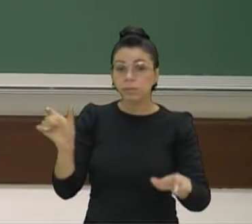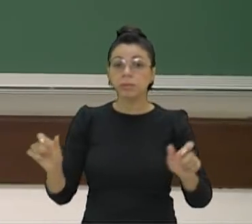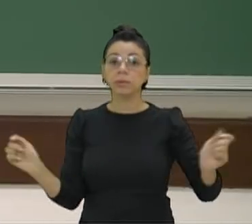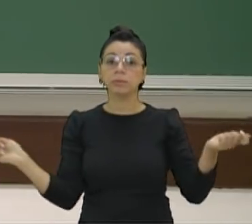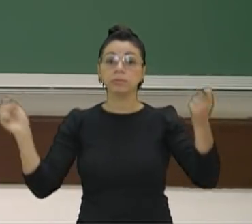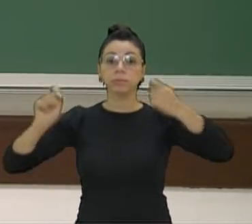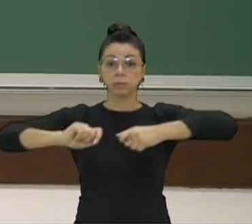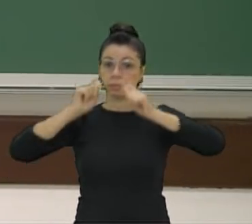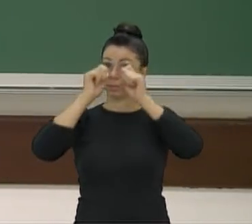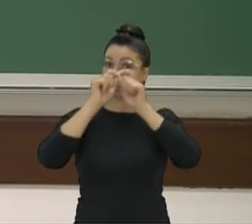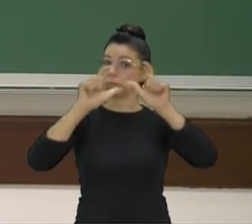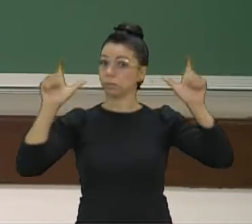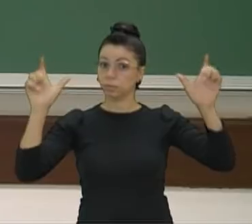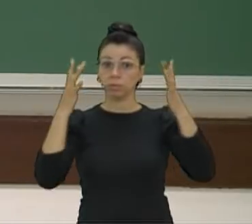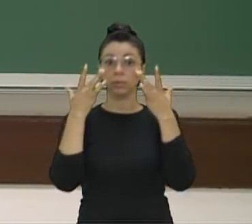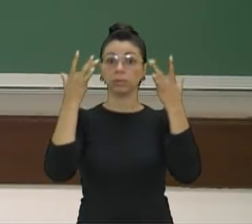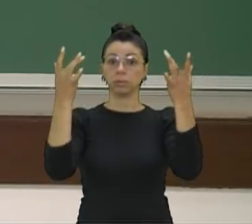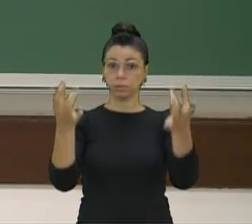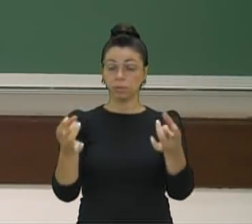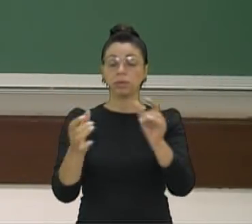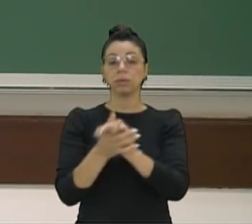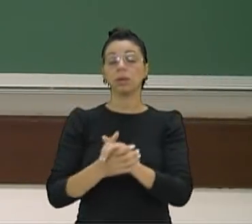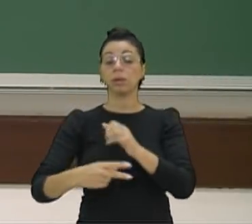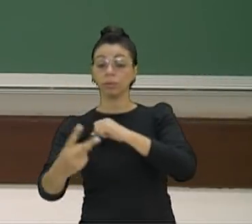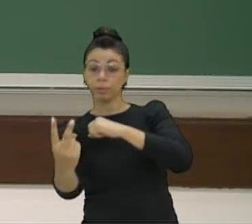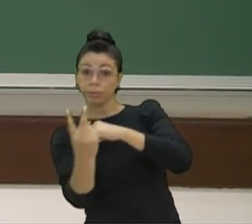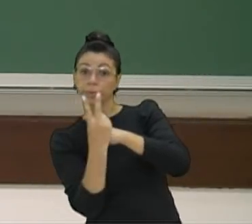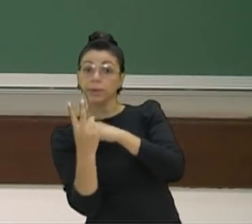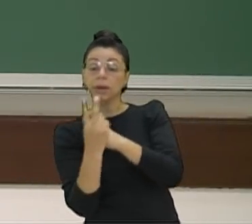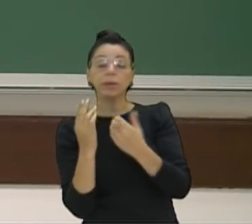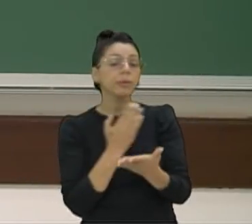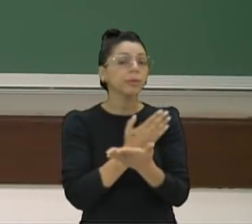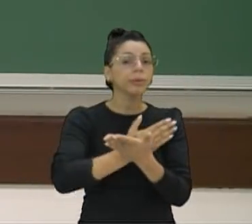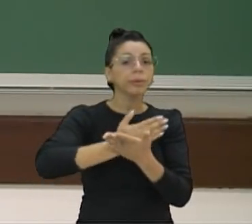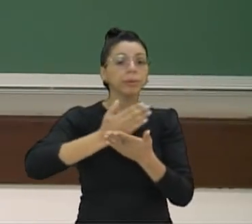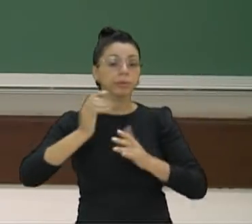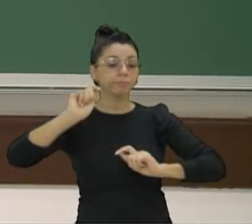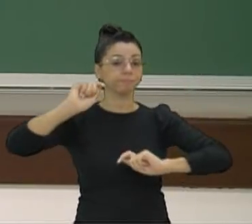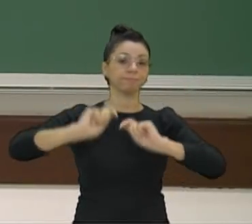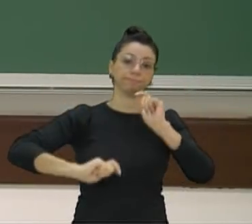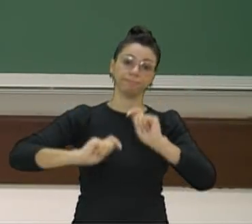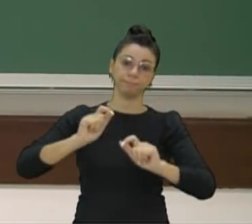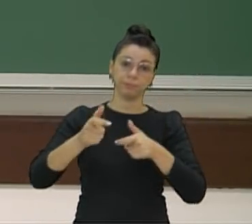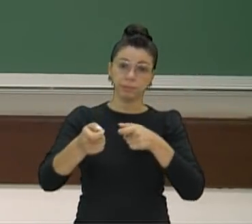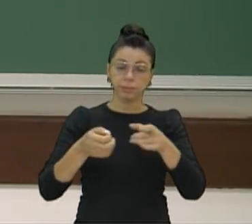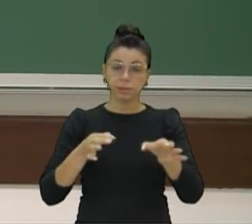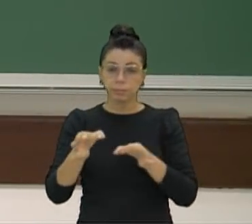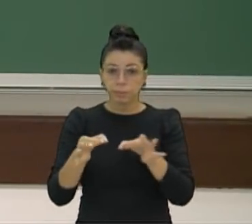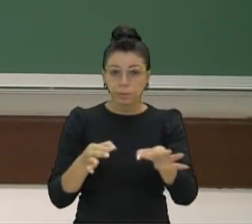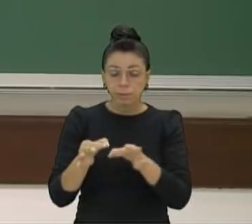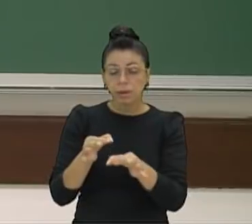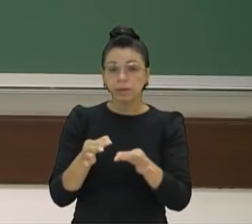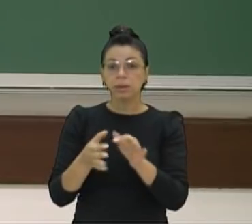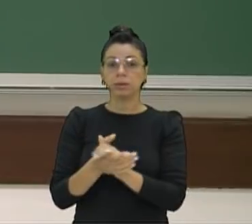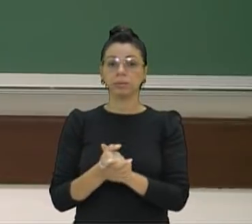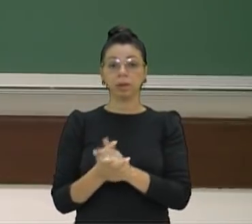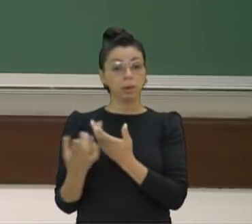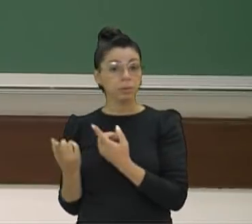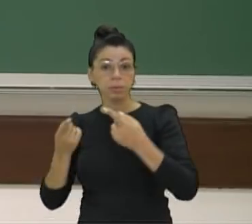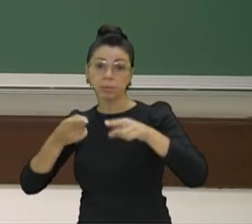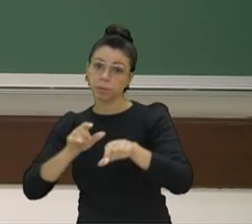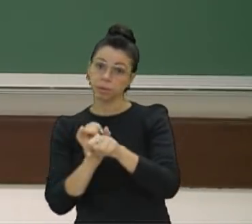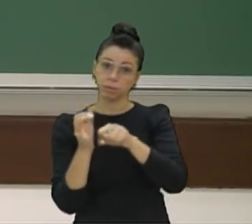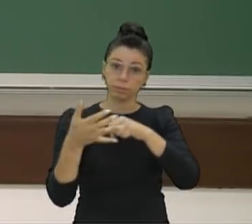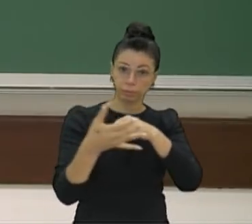estar atentos e tomar os devidos cuidados, né? Começar a se preparar para enfrentar esse vírus. Já era